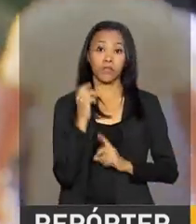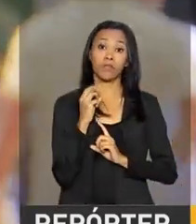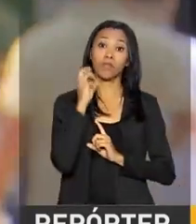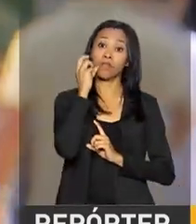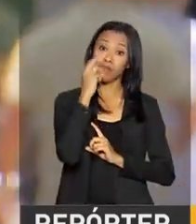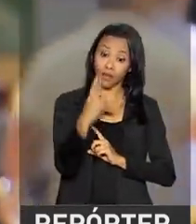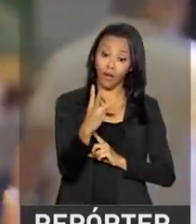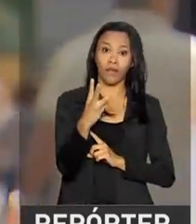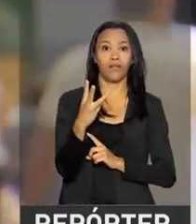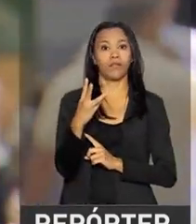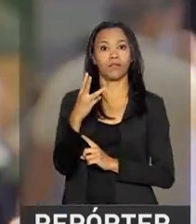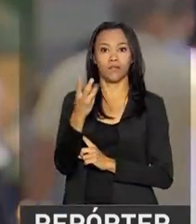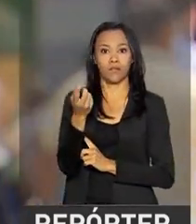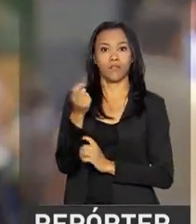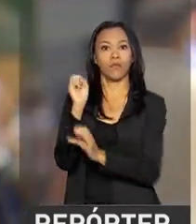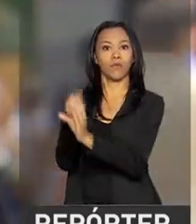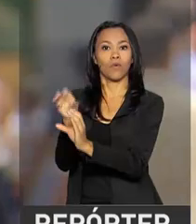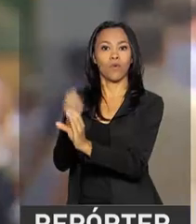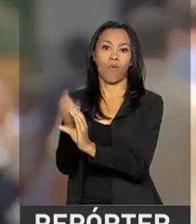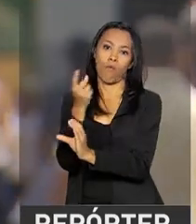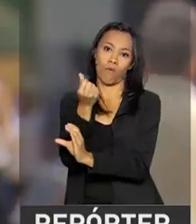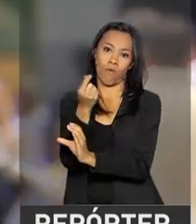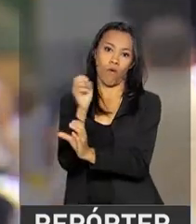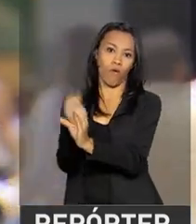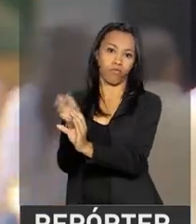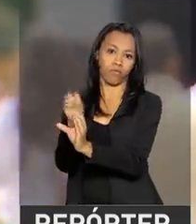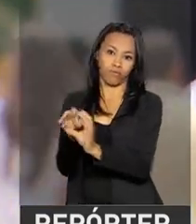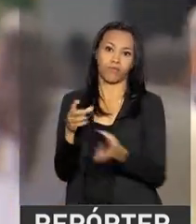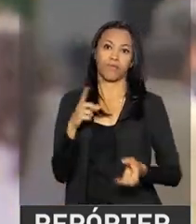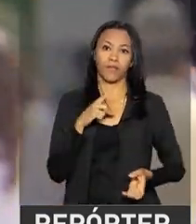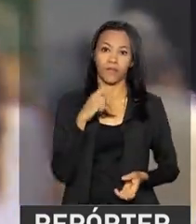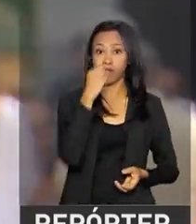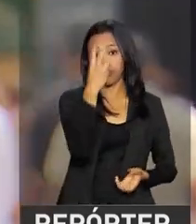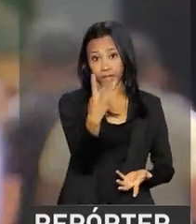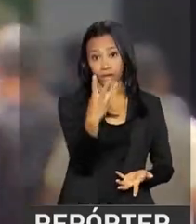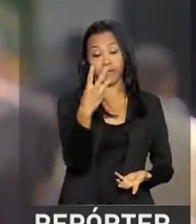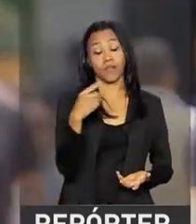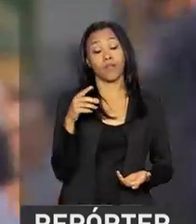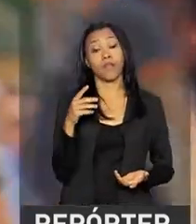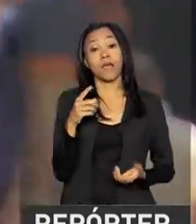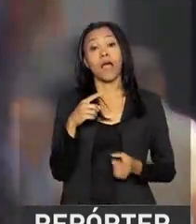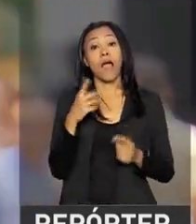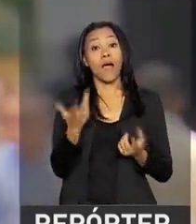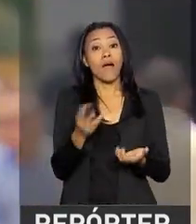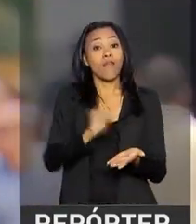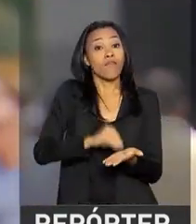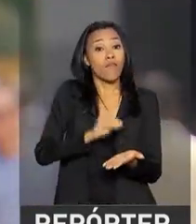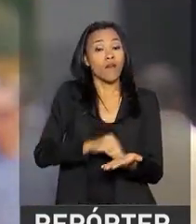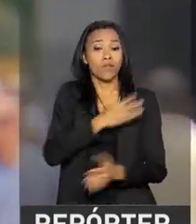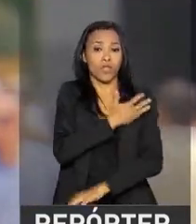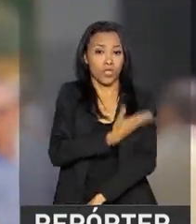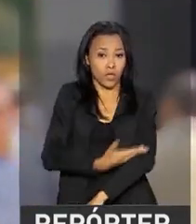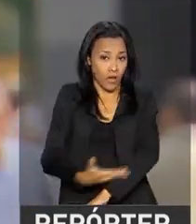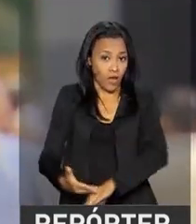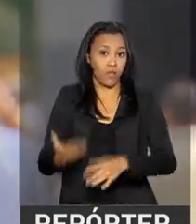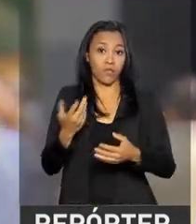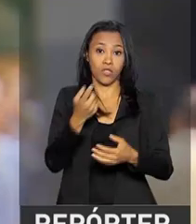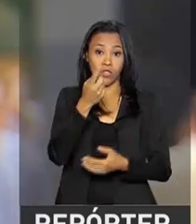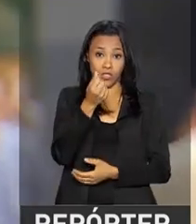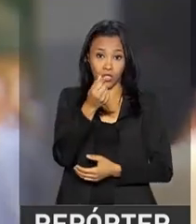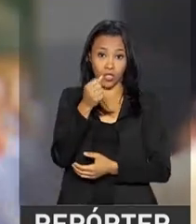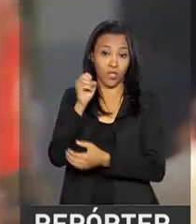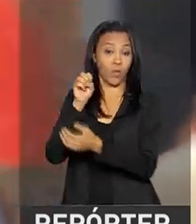poupar e os que guardam um dinheirinho pouco apenas uma pequena parte da renda a falta de costume guardar dinheiro